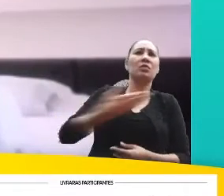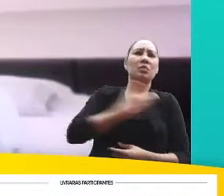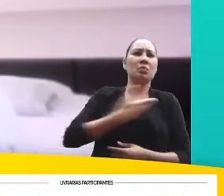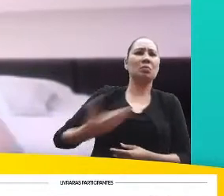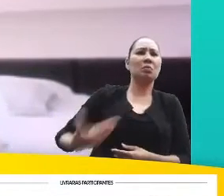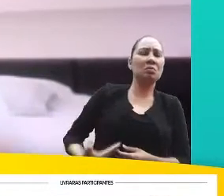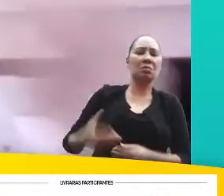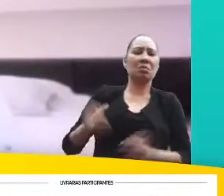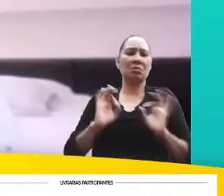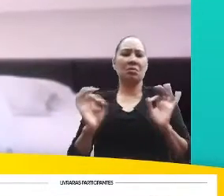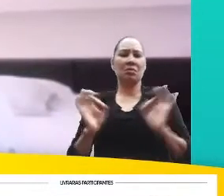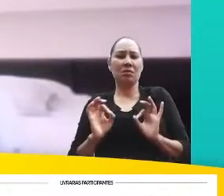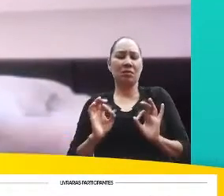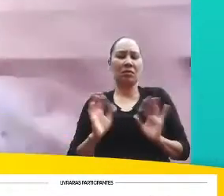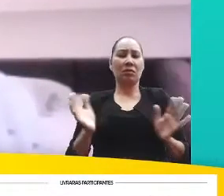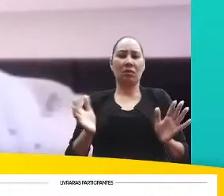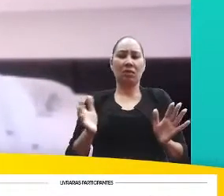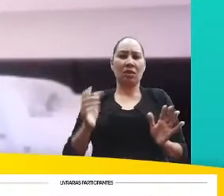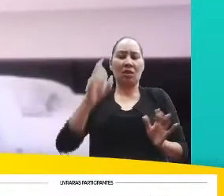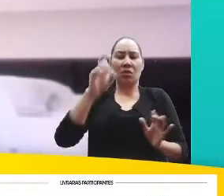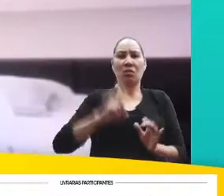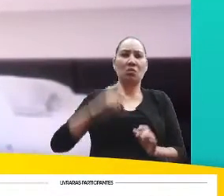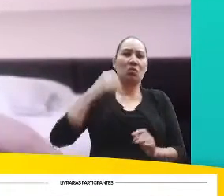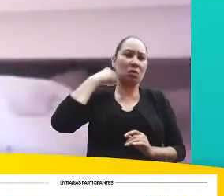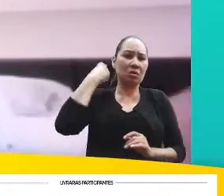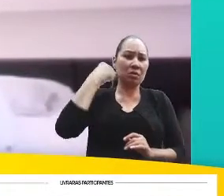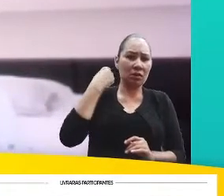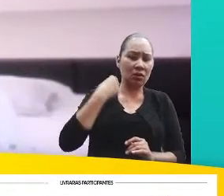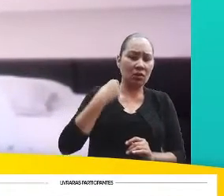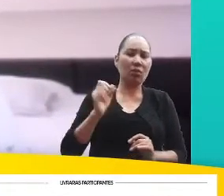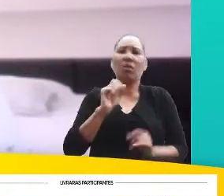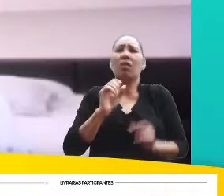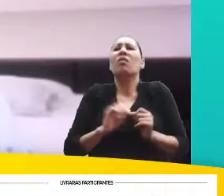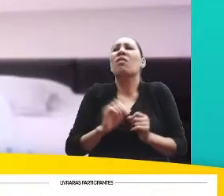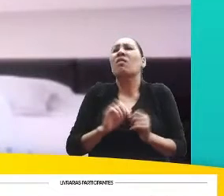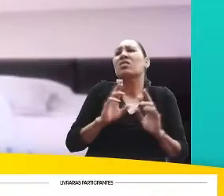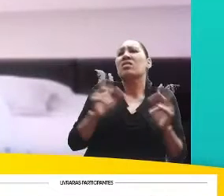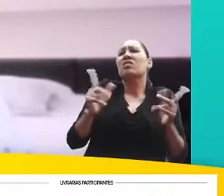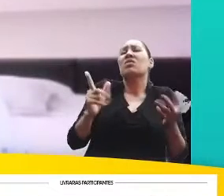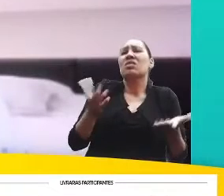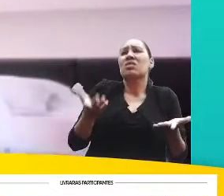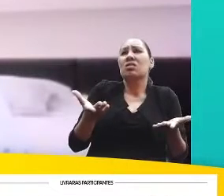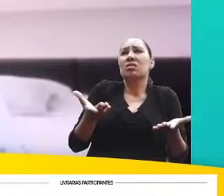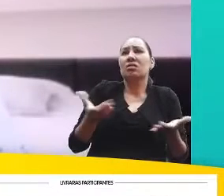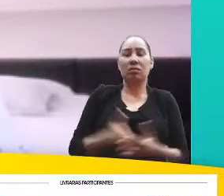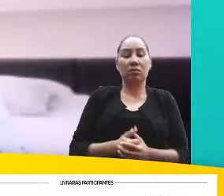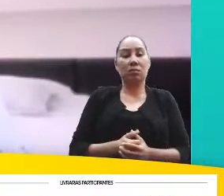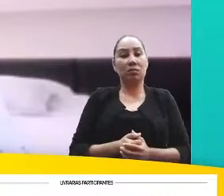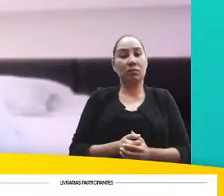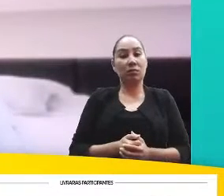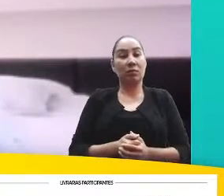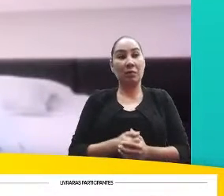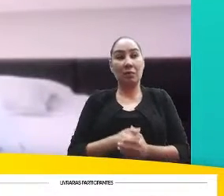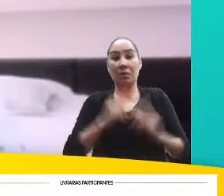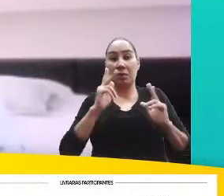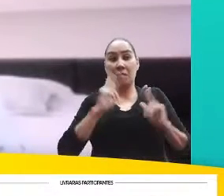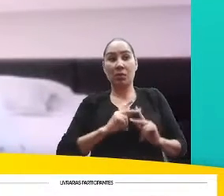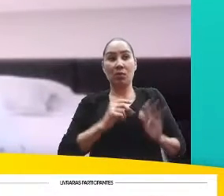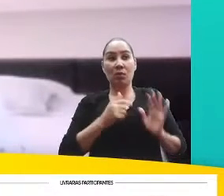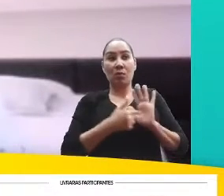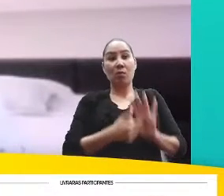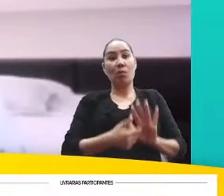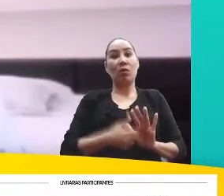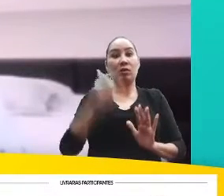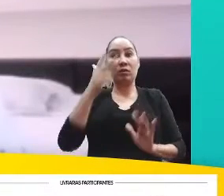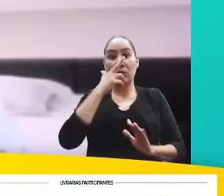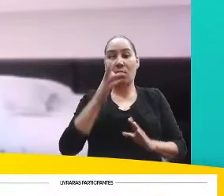Estados Unidos, eu não sou senador. O que eu vou fazer a diferença? E aí ele vem nos dar uma lição, Marilei, que